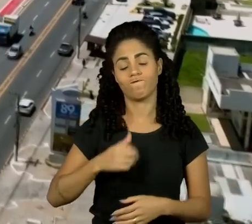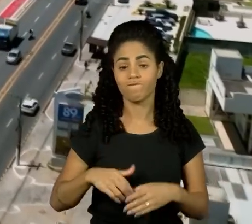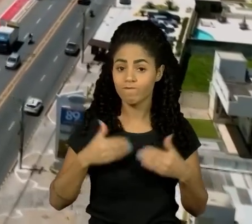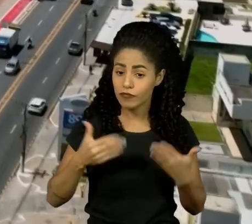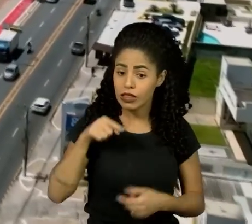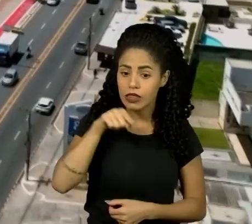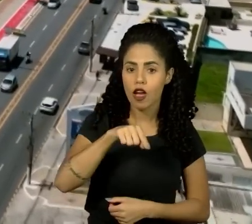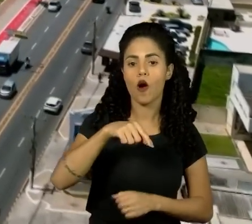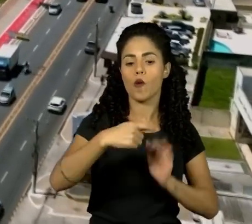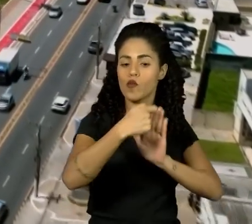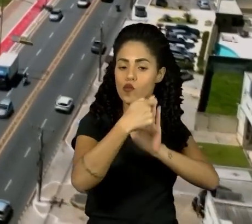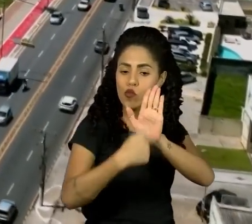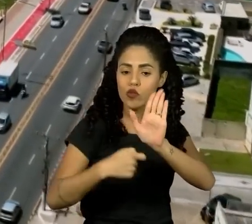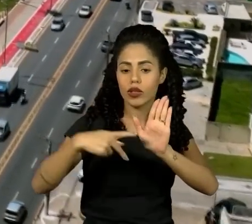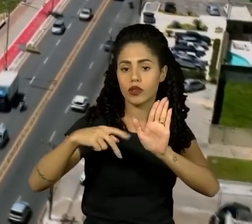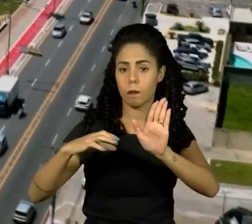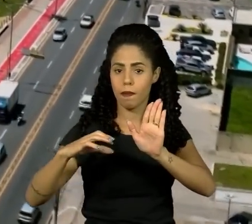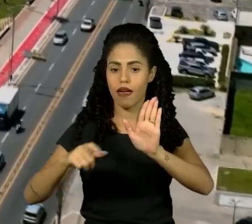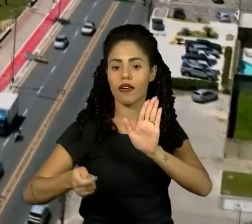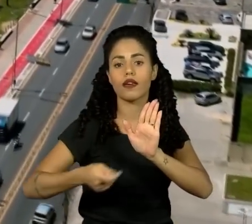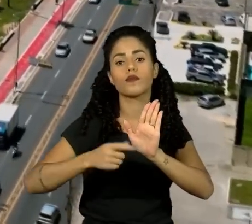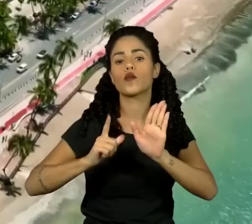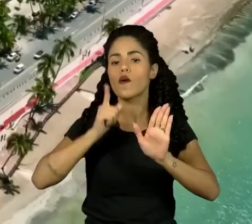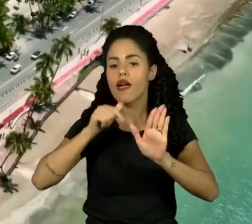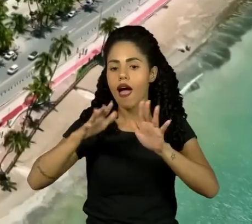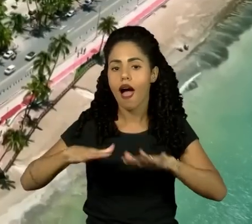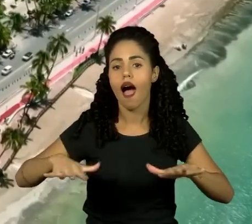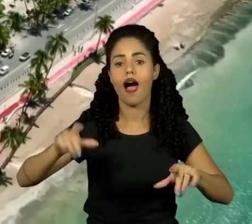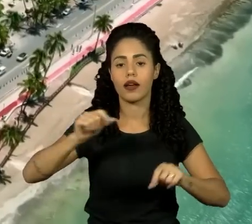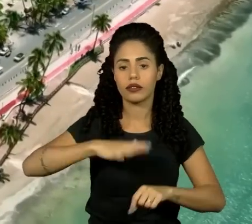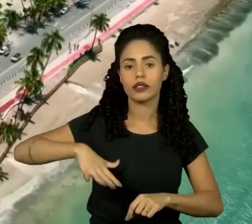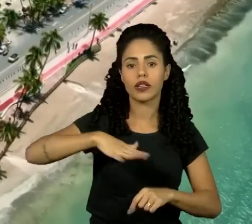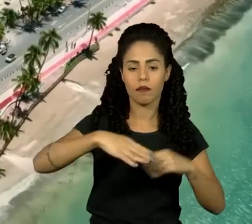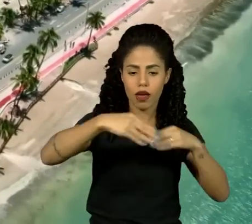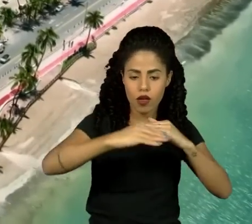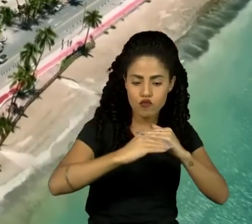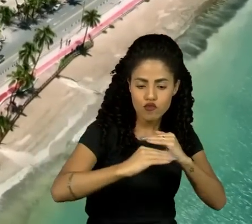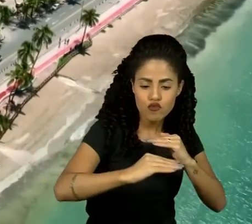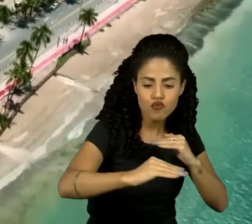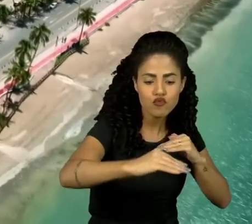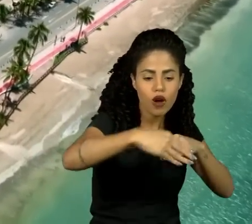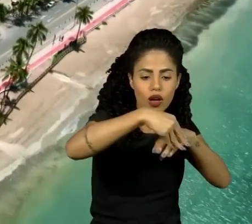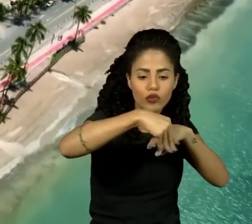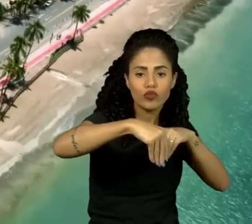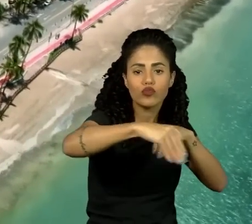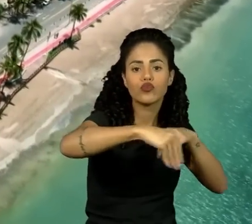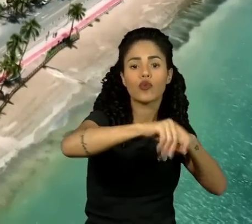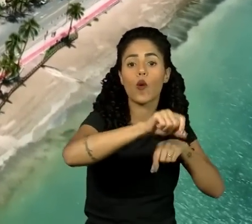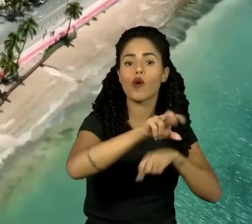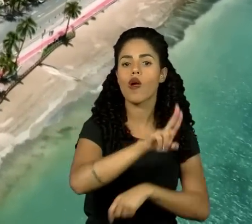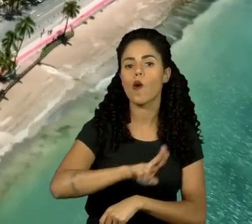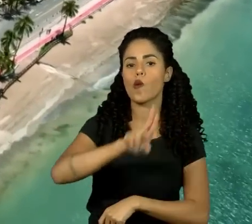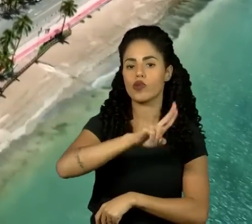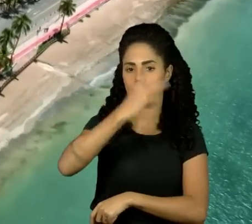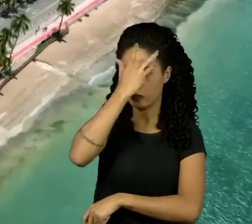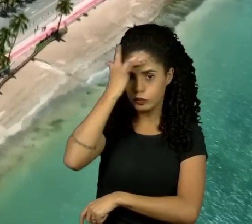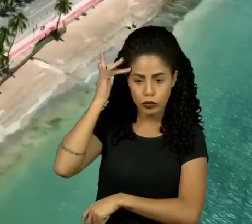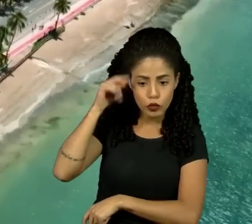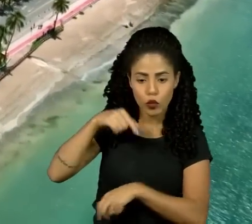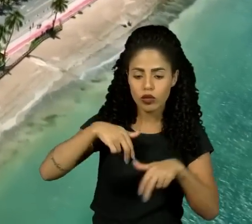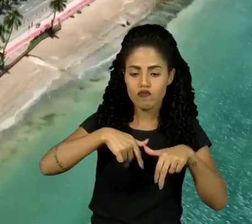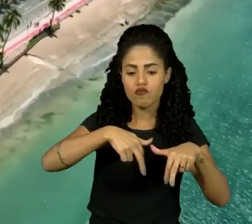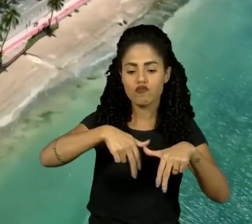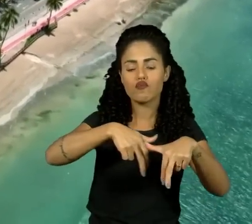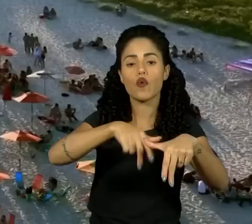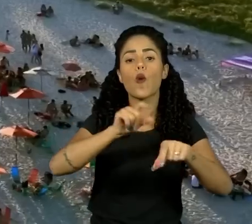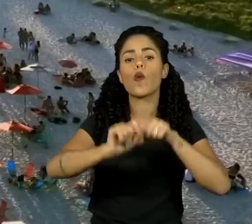Embora a PEC das Praias não se refira às praias e faixas de areia propriamente ditas, usadas por banhistas, a